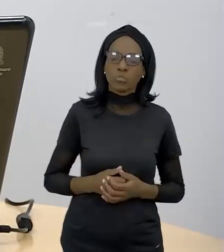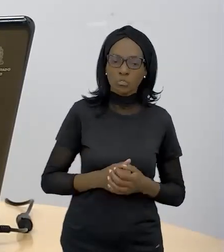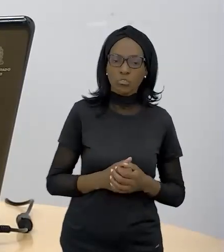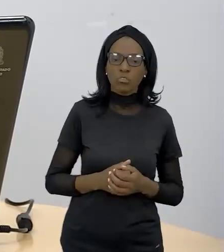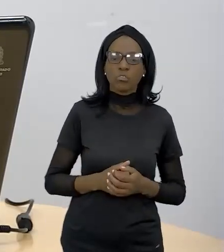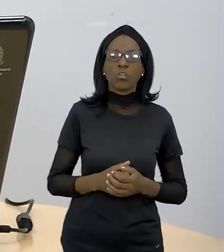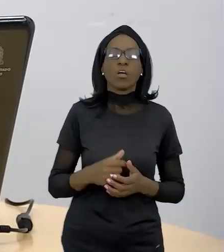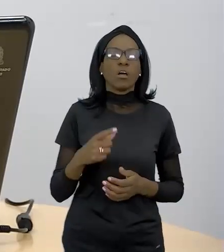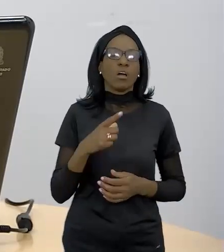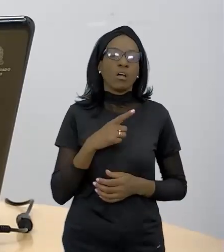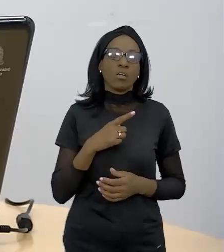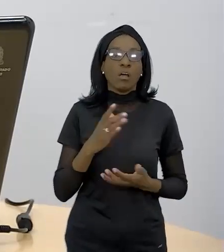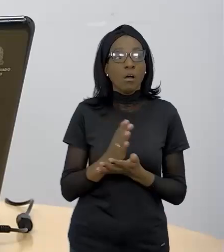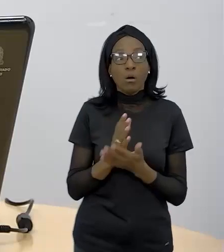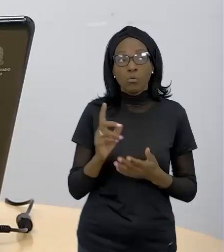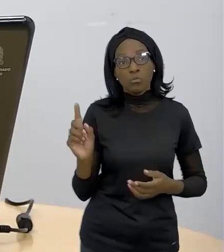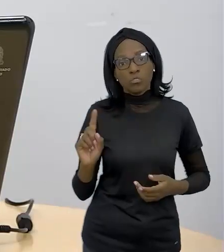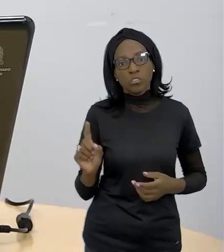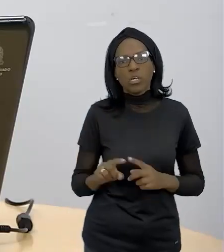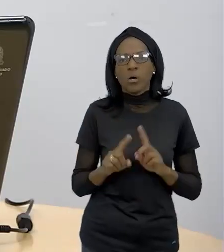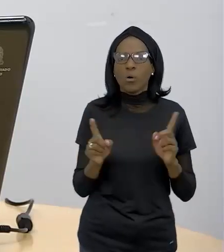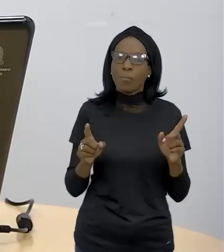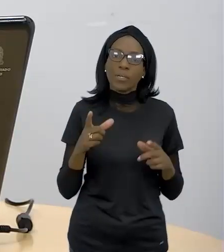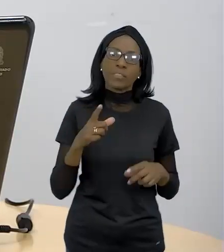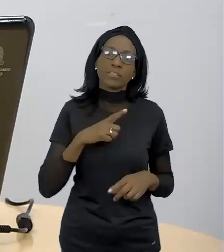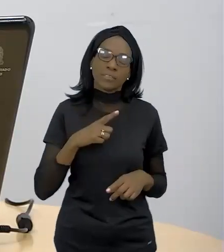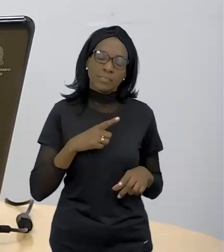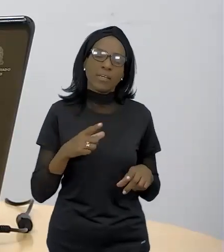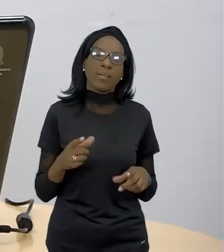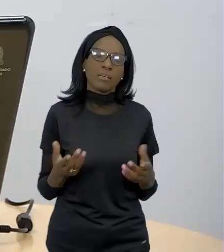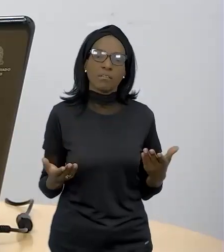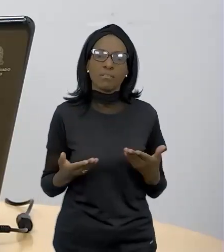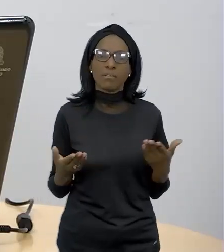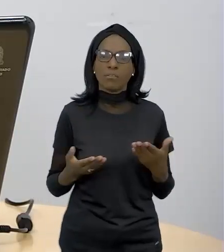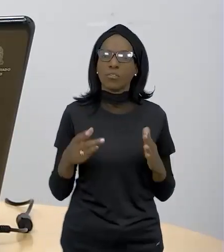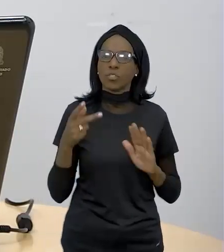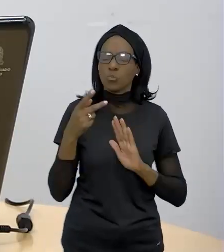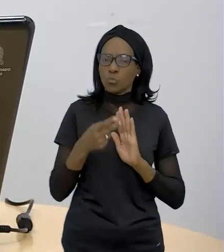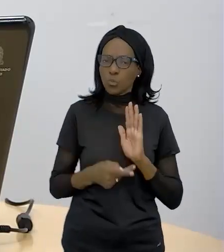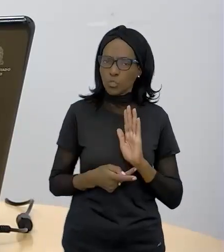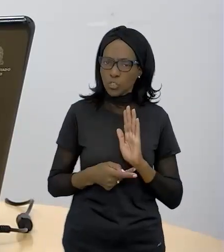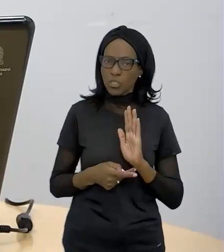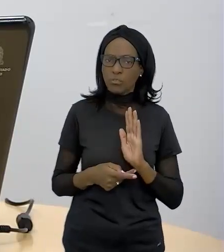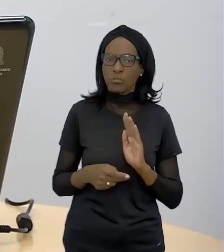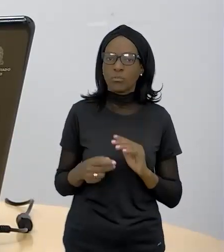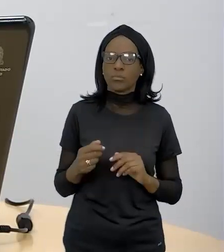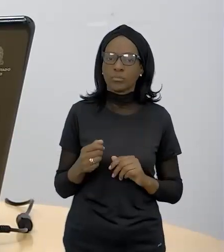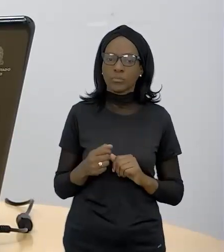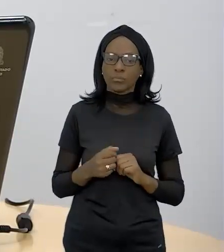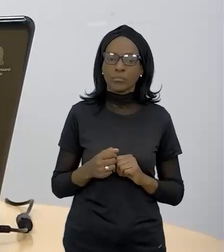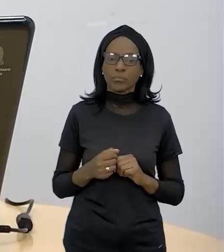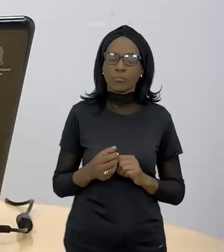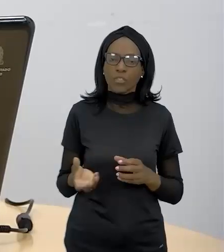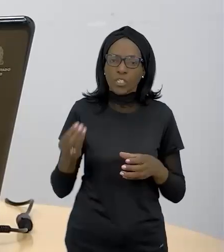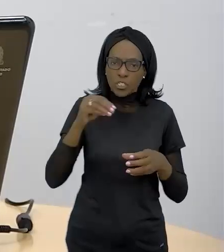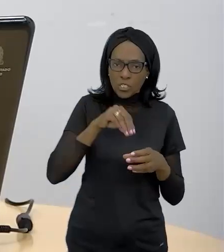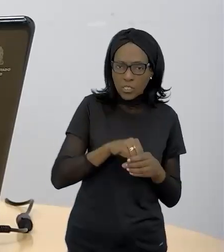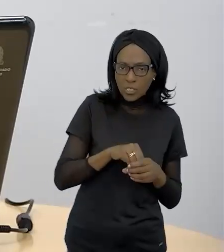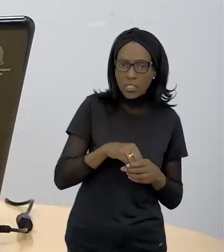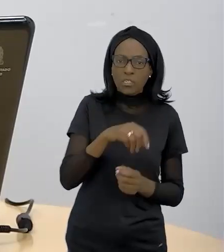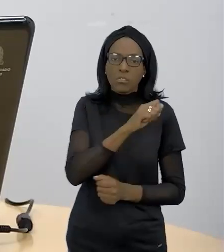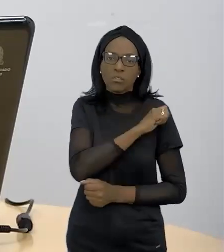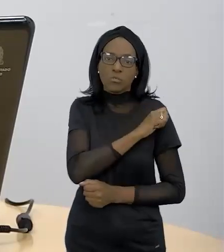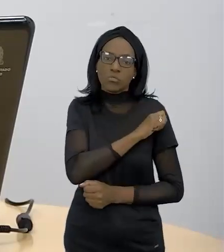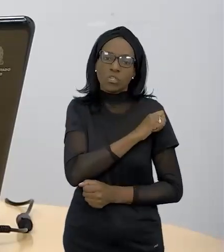um contingente que não, mas a gente já tem também agora o projeto, né, de inserir esses